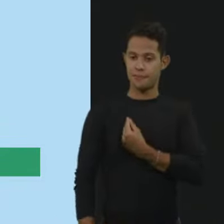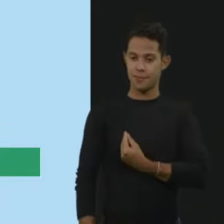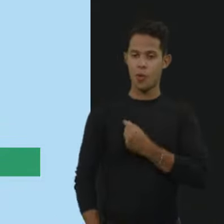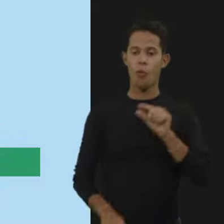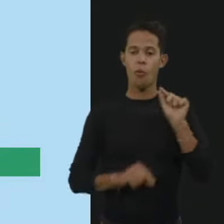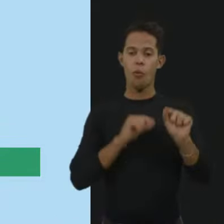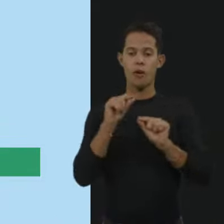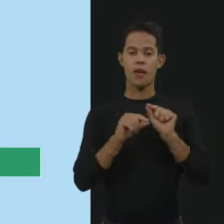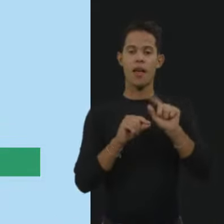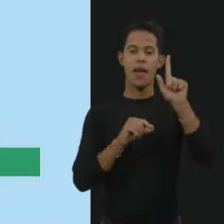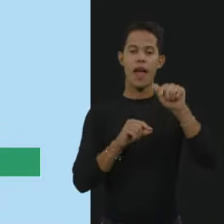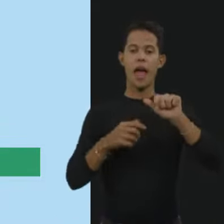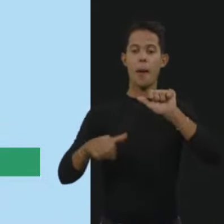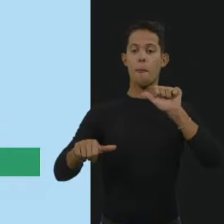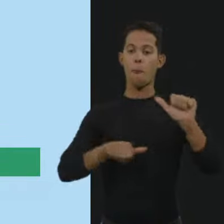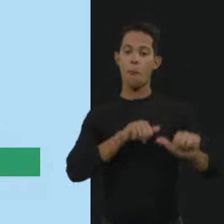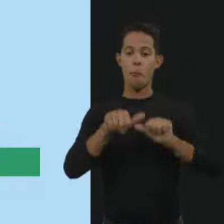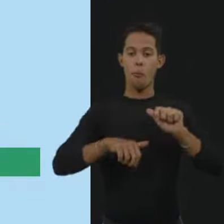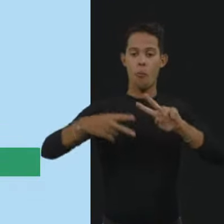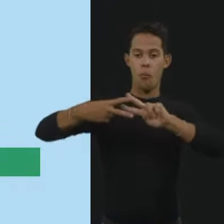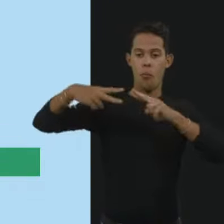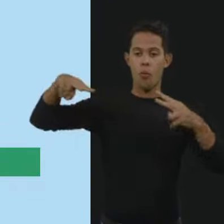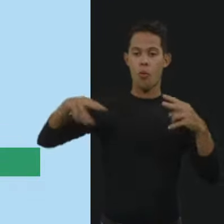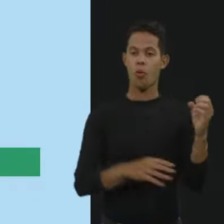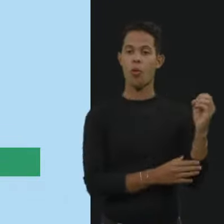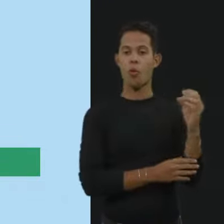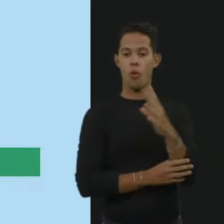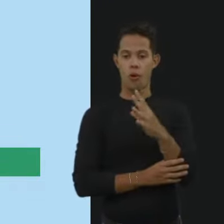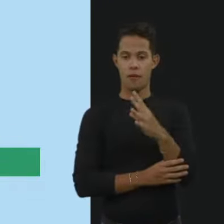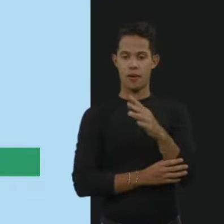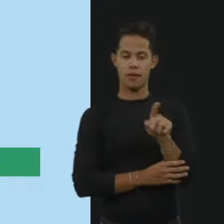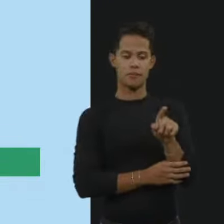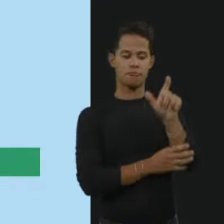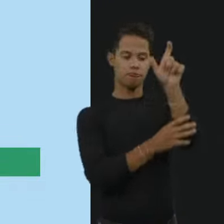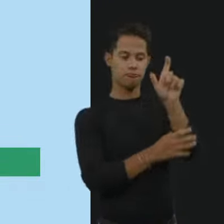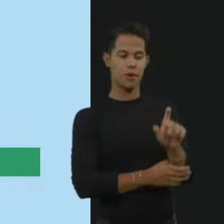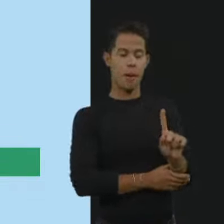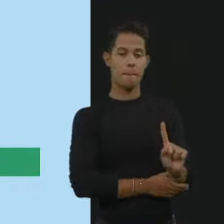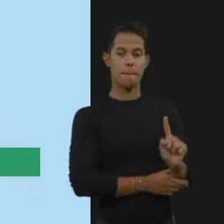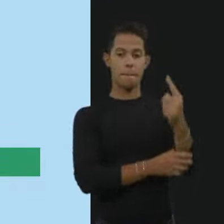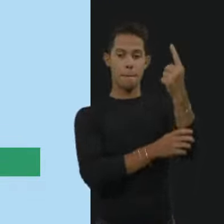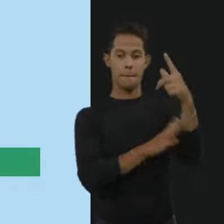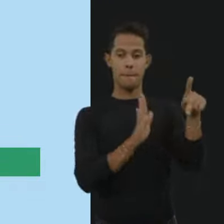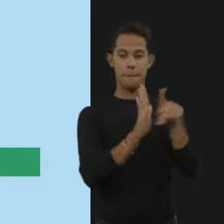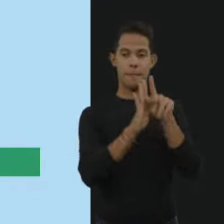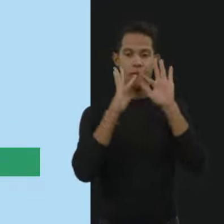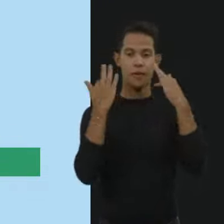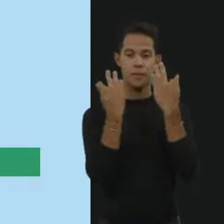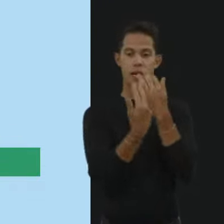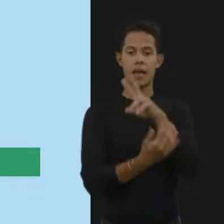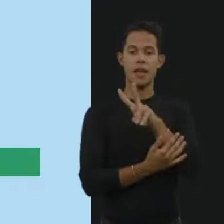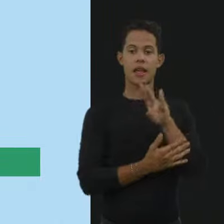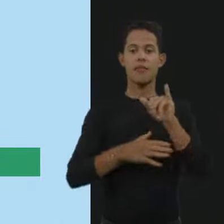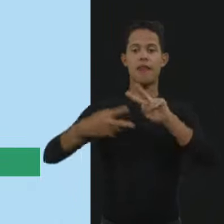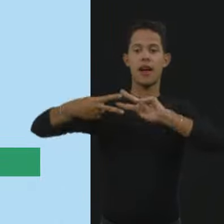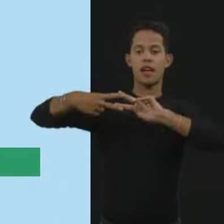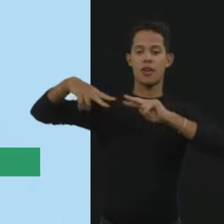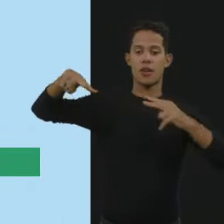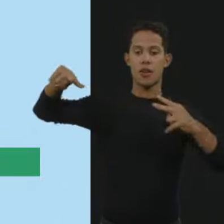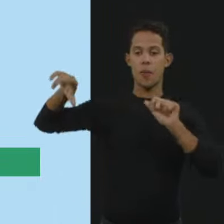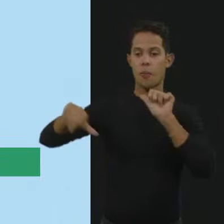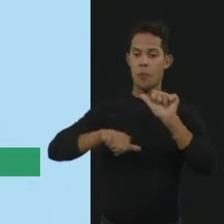ou seja, aquela pessoa ser a primeira da família a ter o gene modificado e consequentemente, a